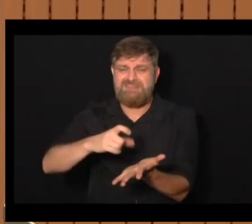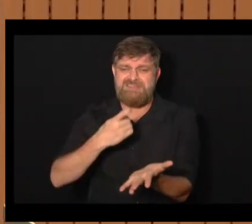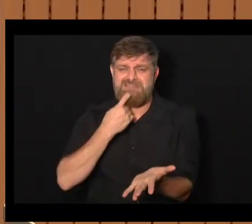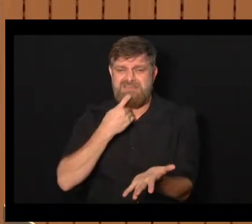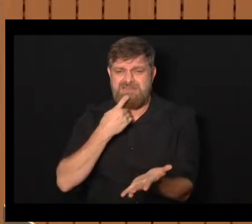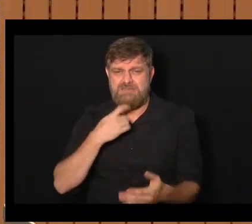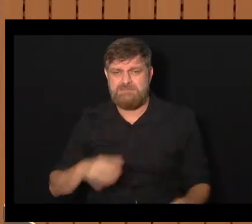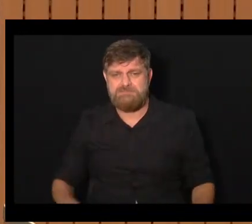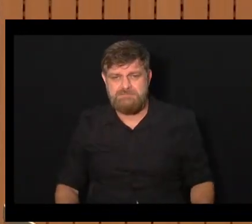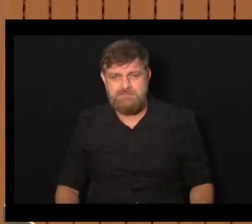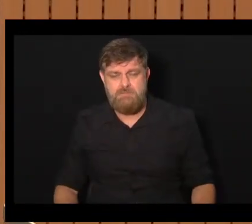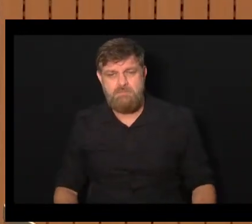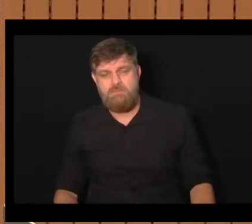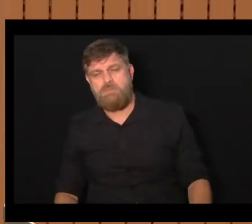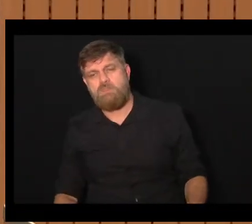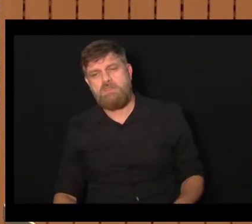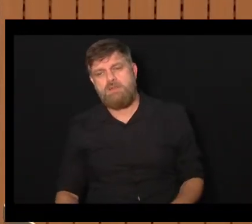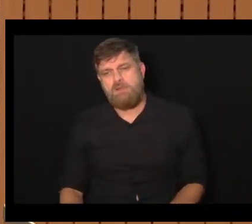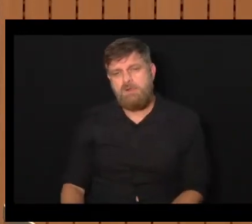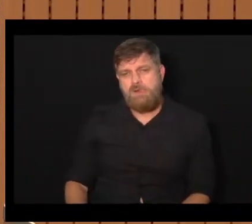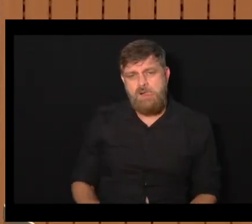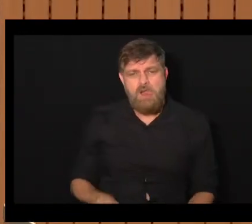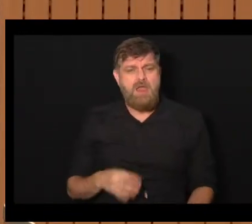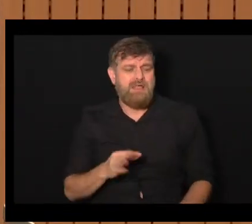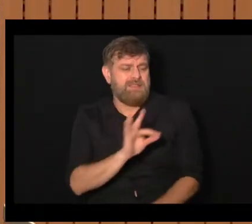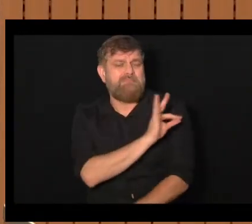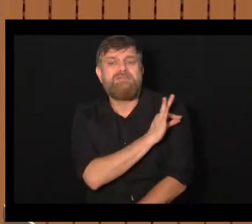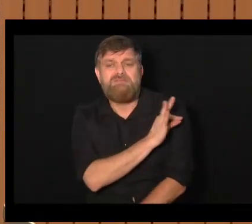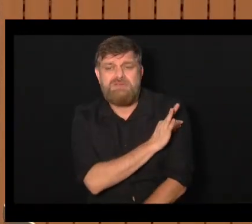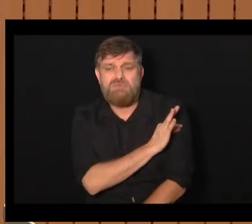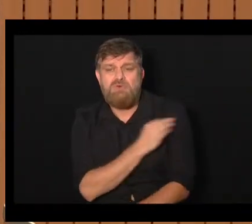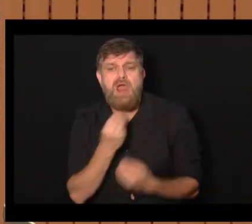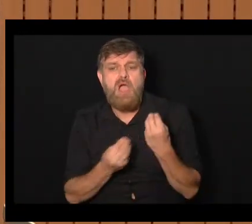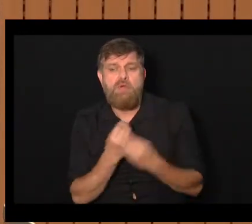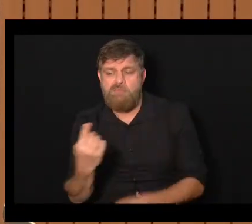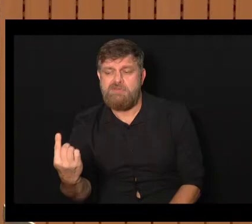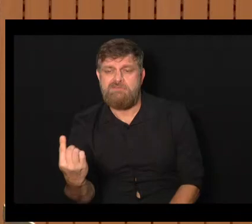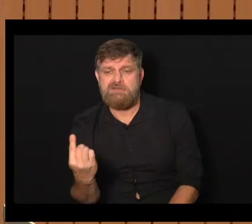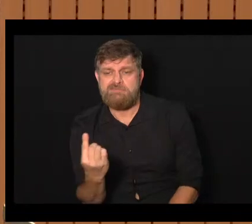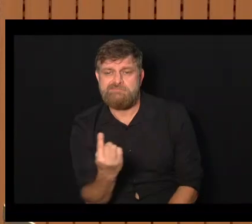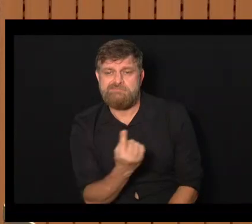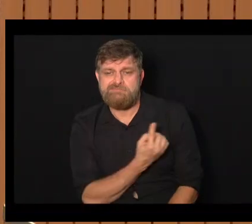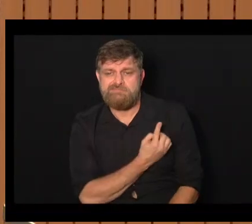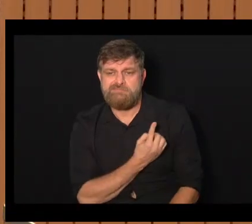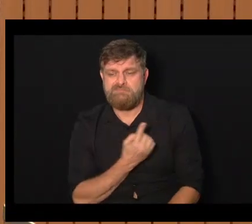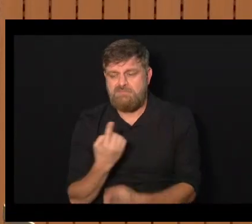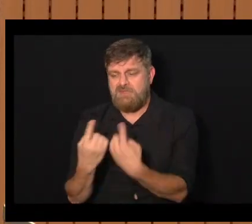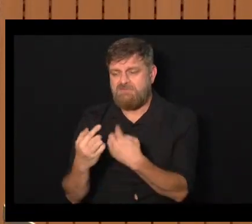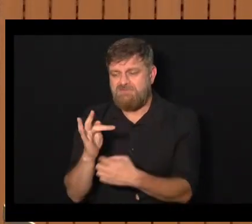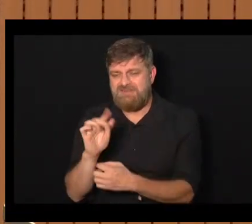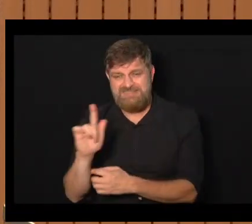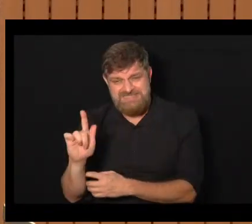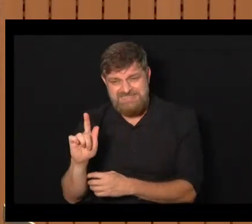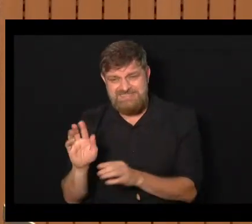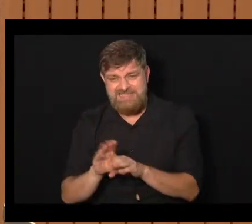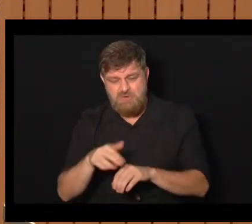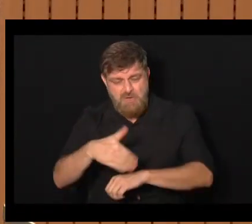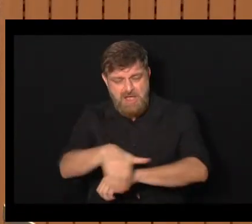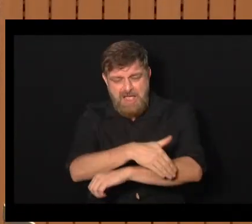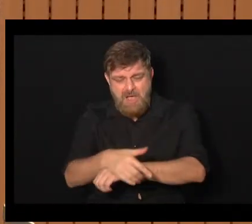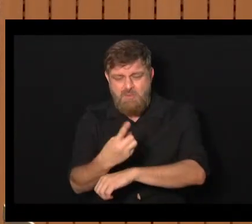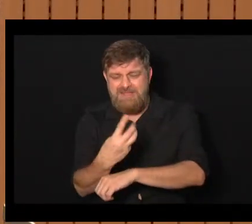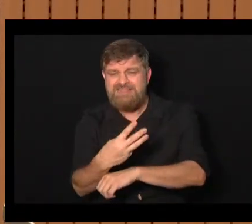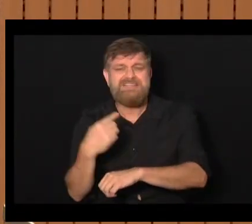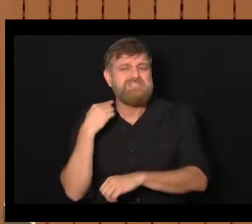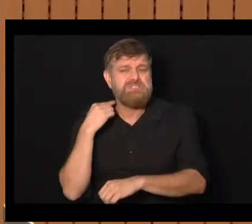Seja para ir na prefeitura, para andar na Glicério, para andar na 13 de maio,